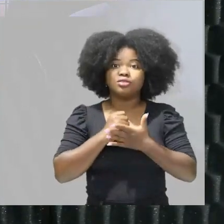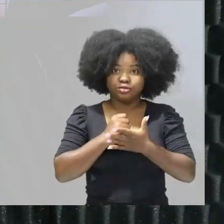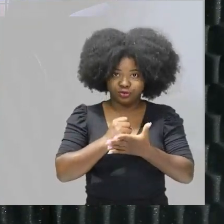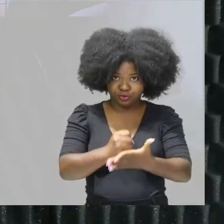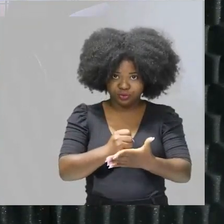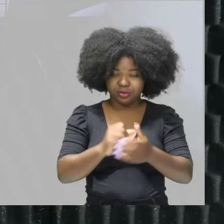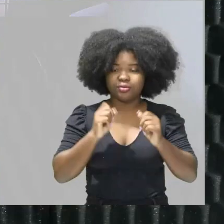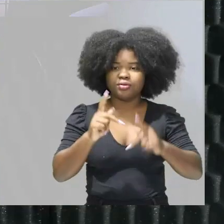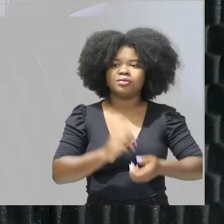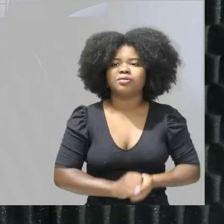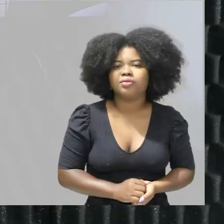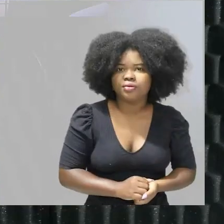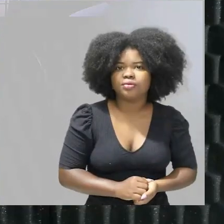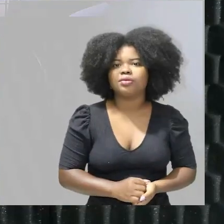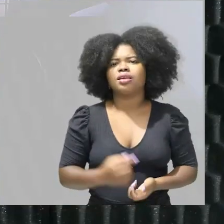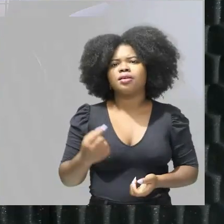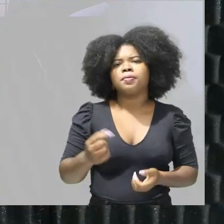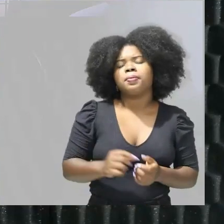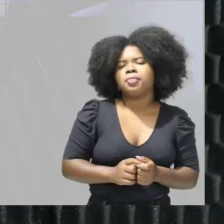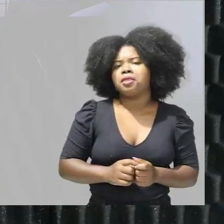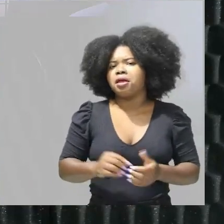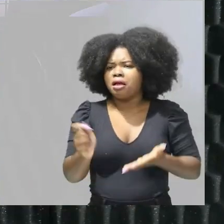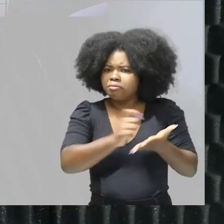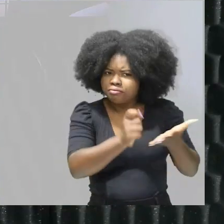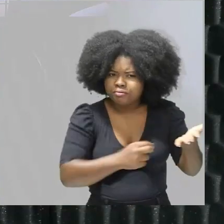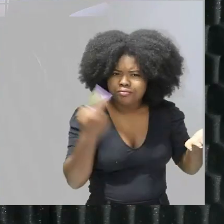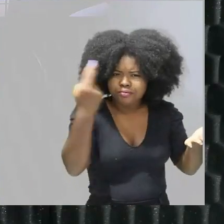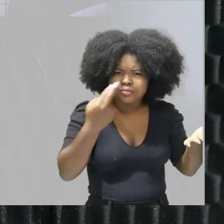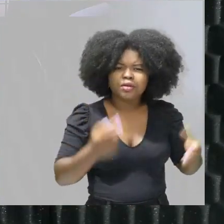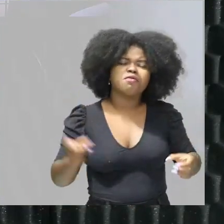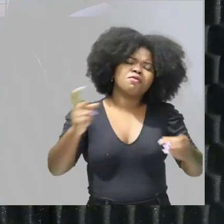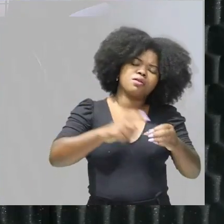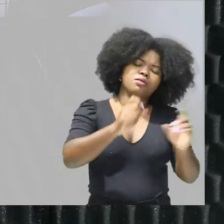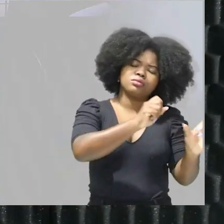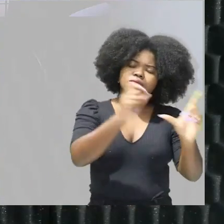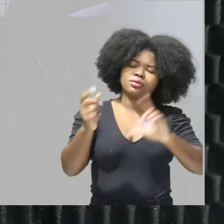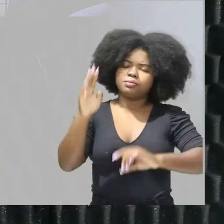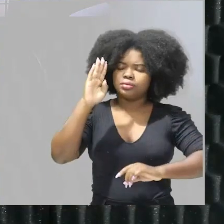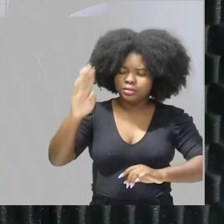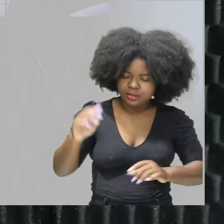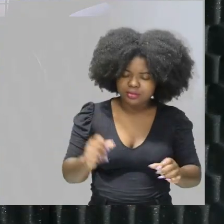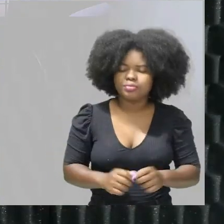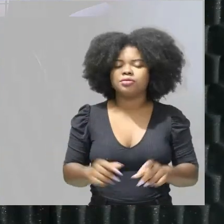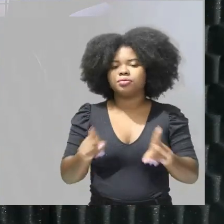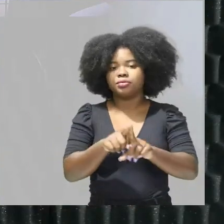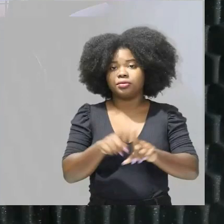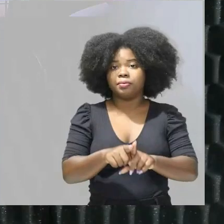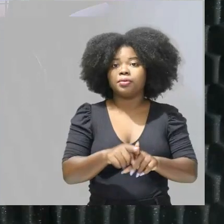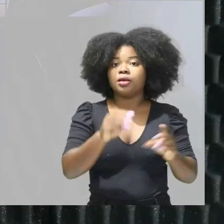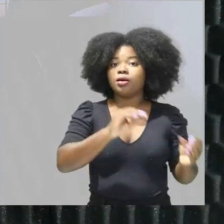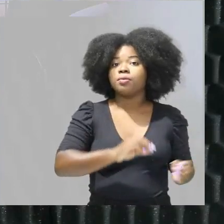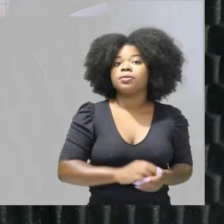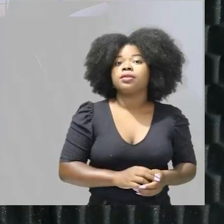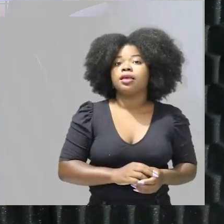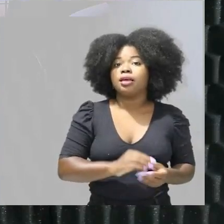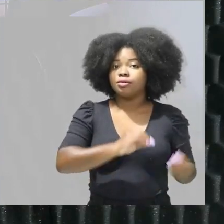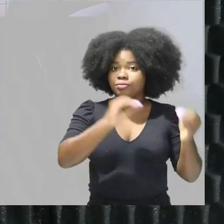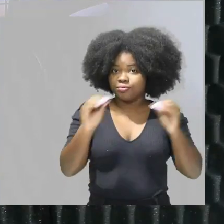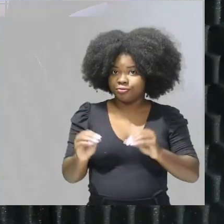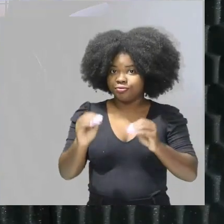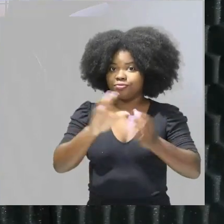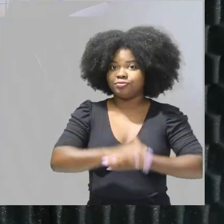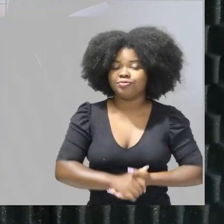as reflexões anotem voltem quantas vezes quiser e principalmente mandem também para Claro